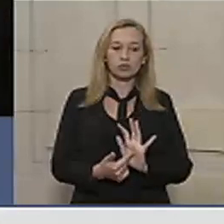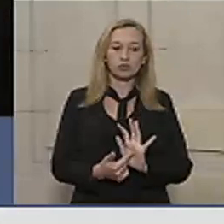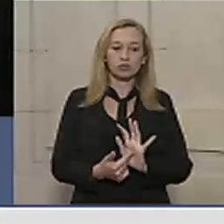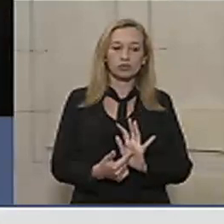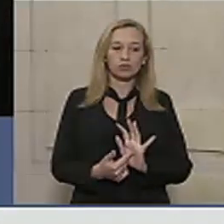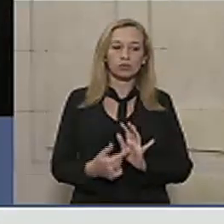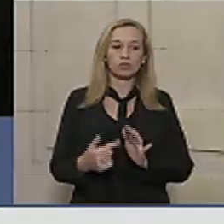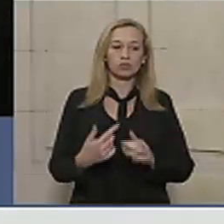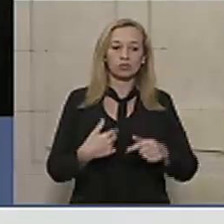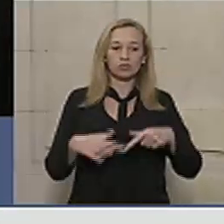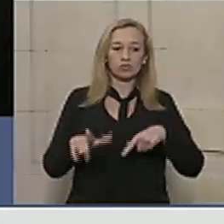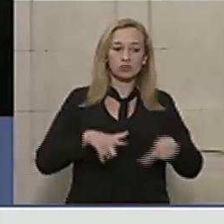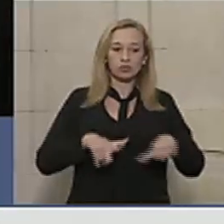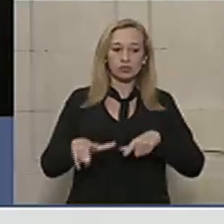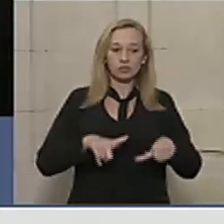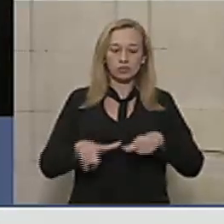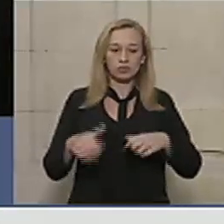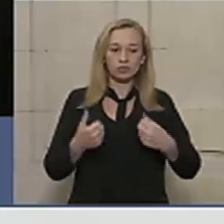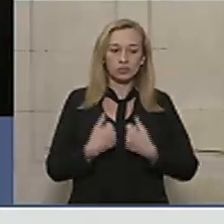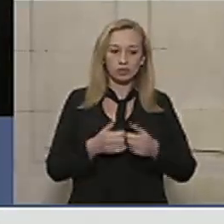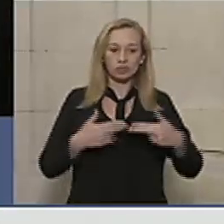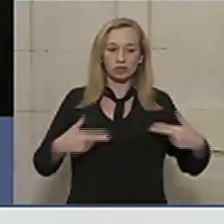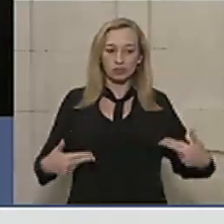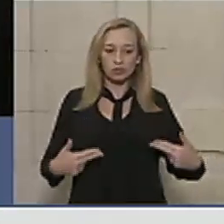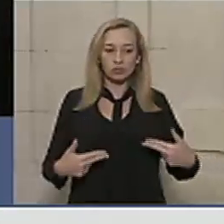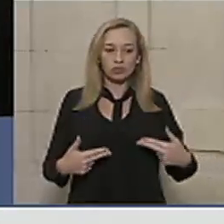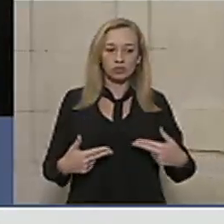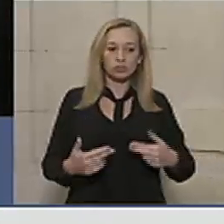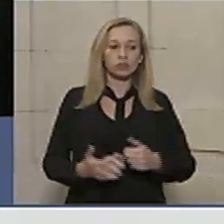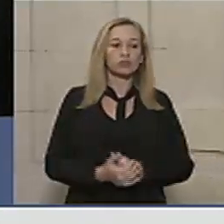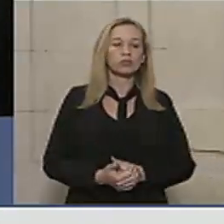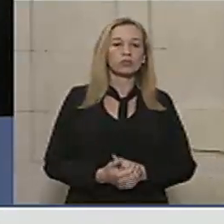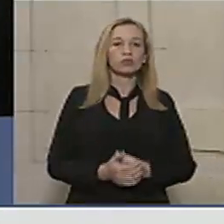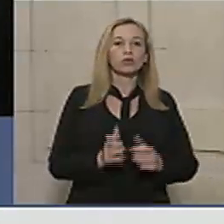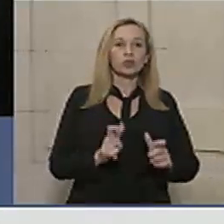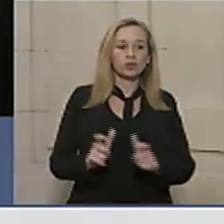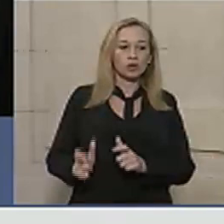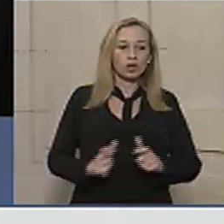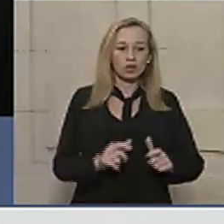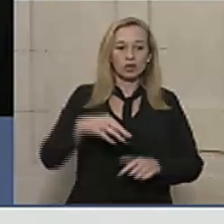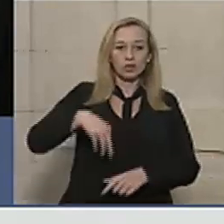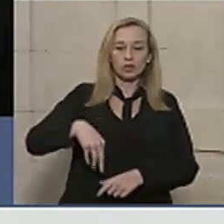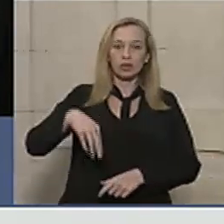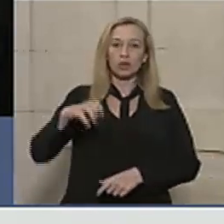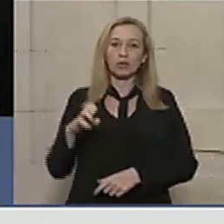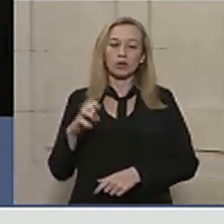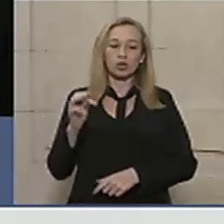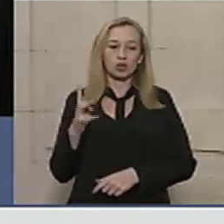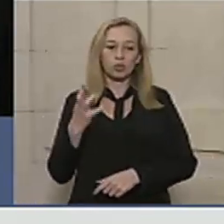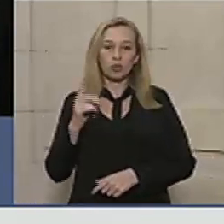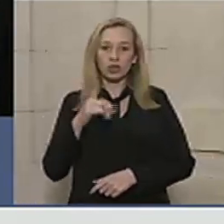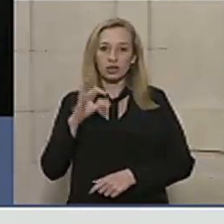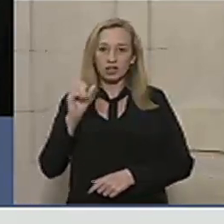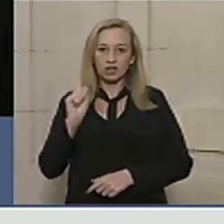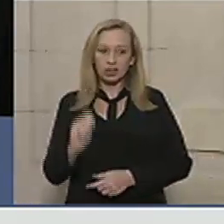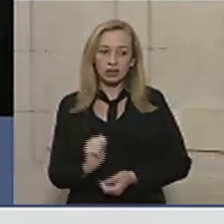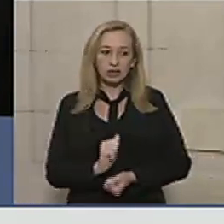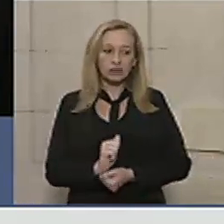prestação de serviços de transporte coletivo intermunicipal de passageiros na região metropolitana poderão